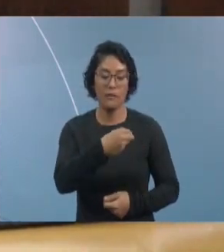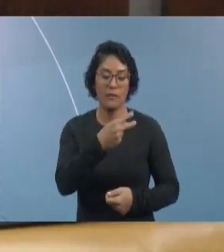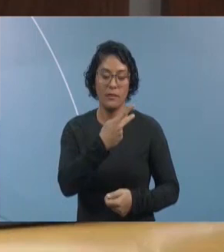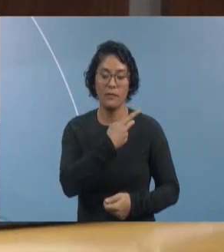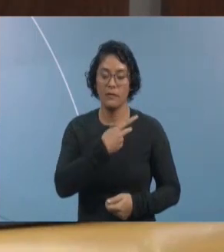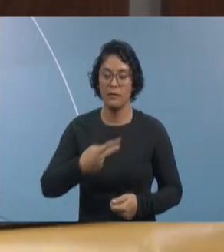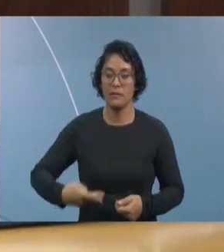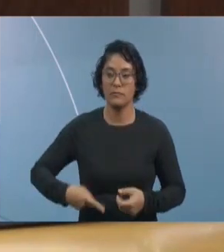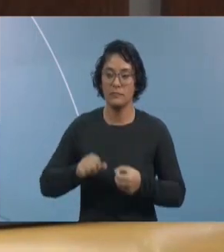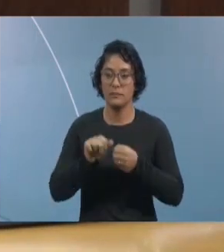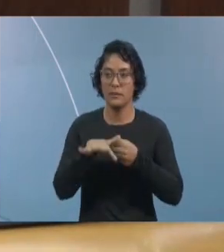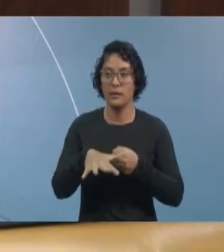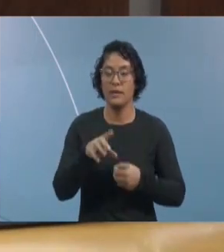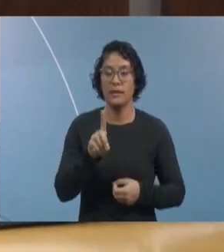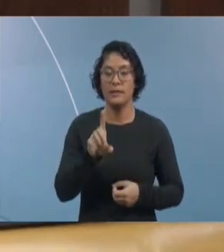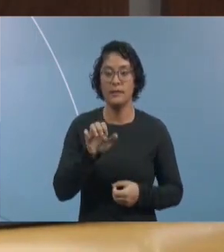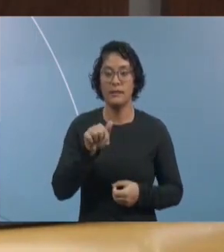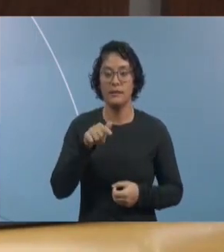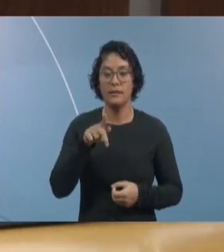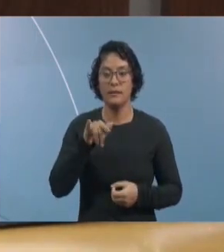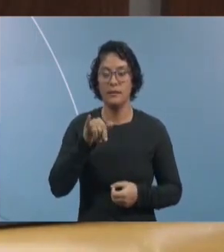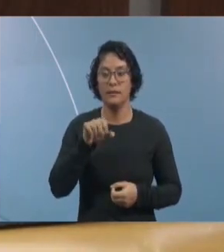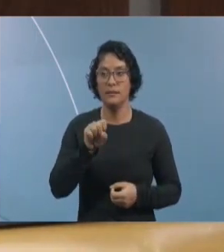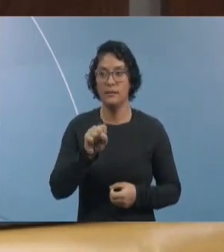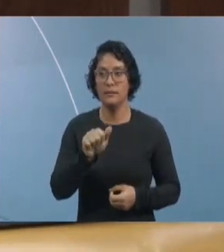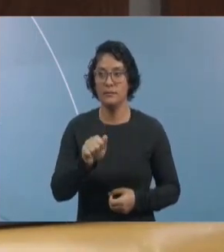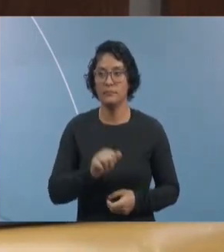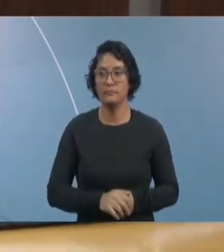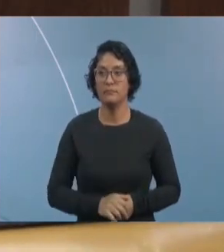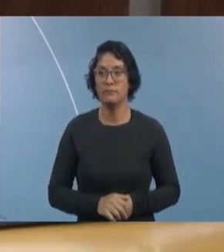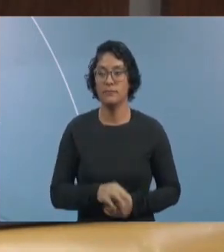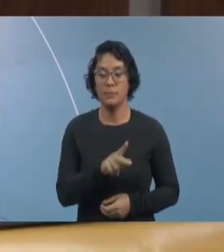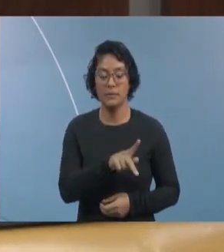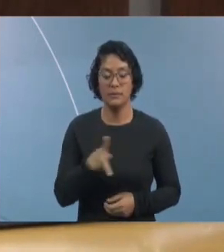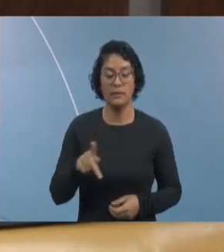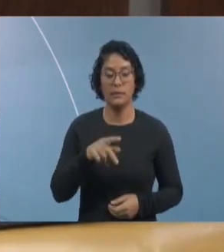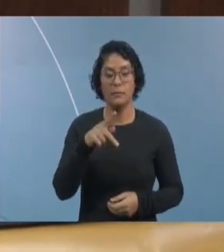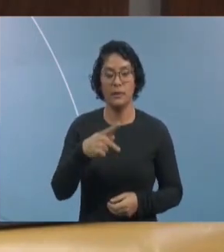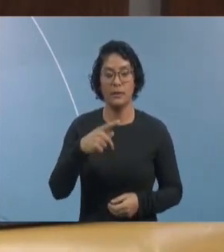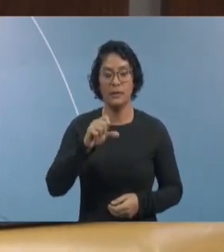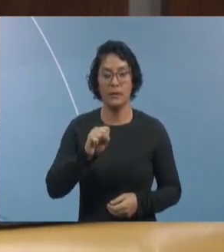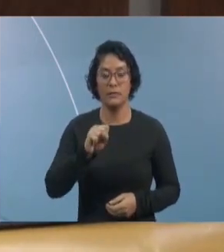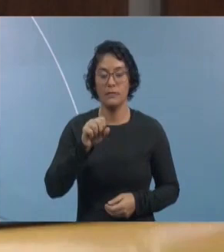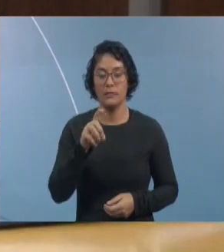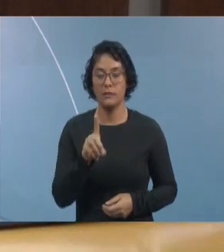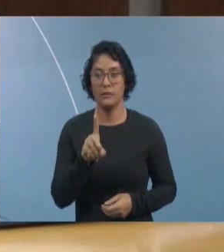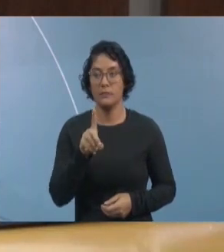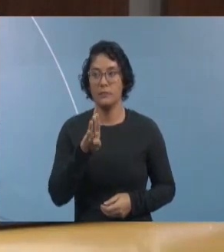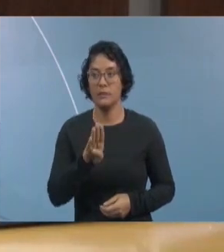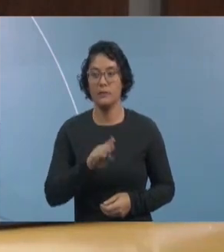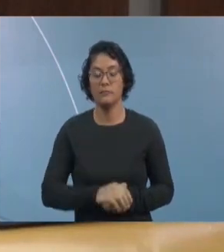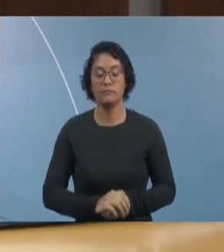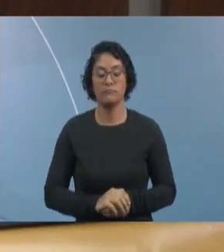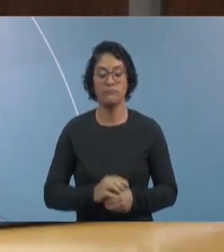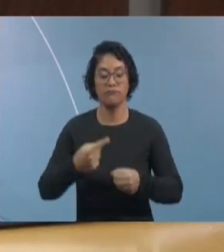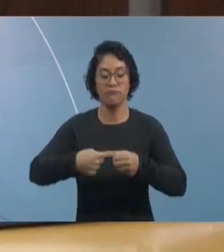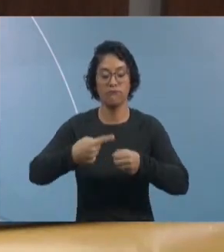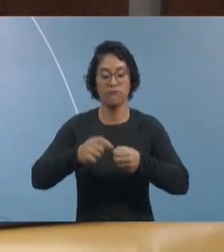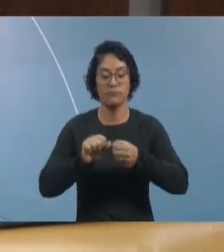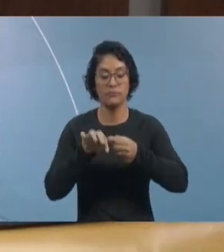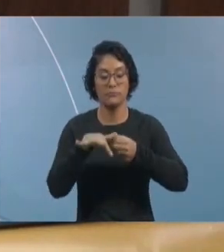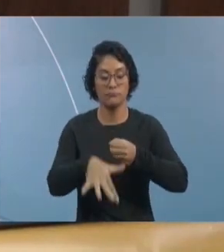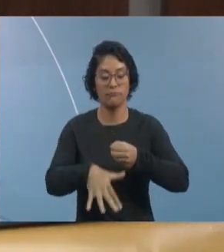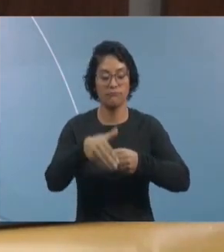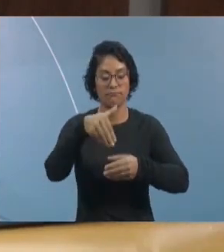de Açu, Kisa Cavalcante, que também é presidente do PSDB no município de Açu. Um voto